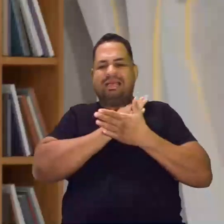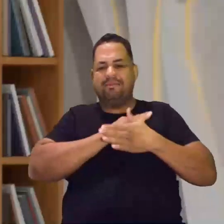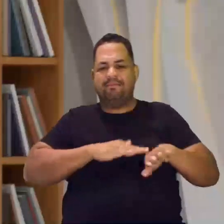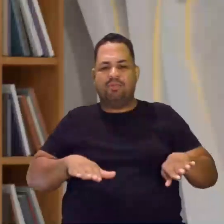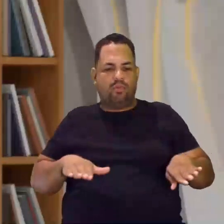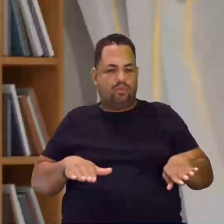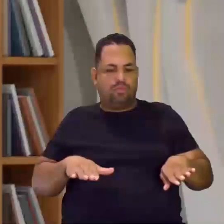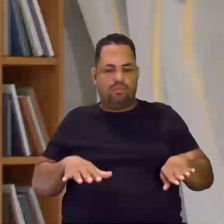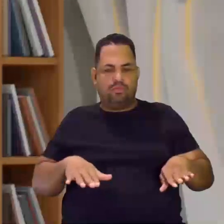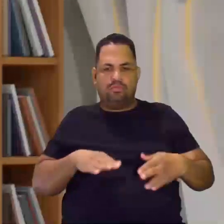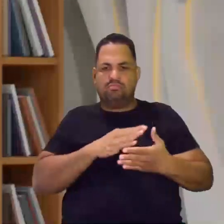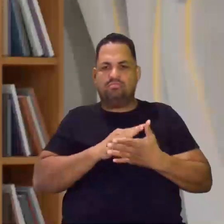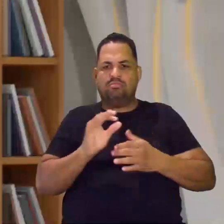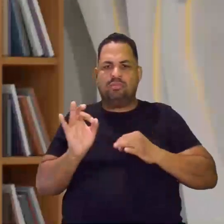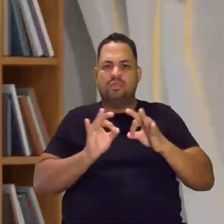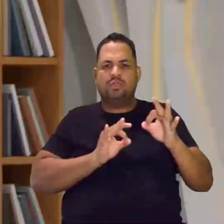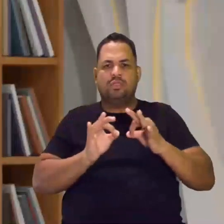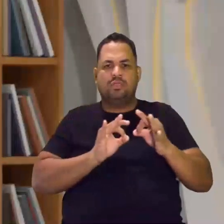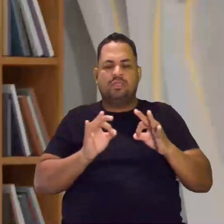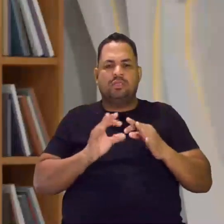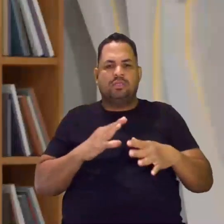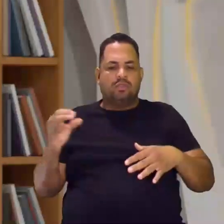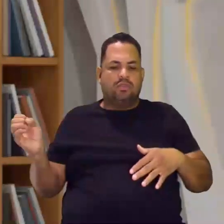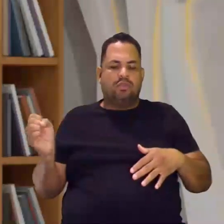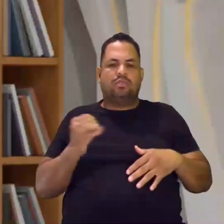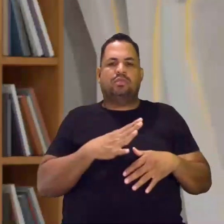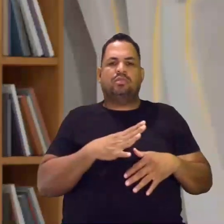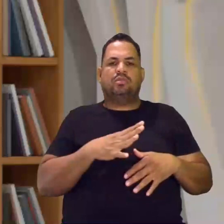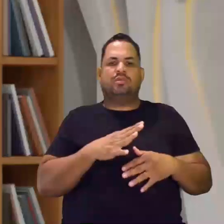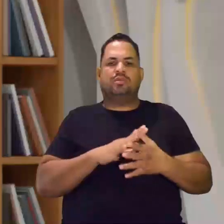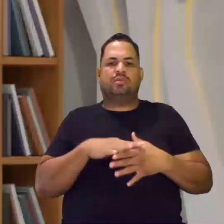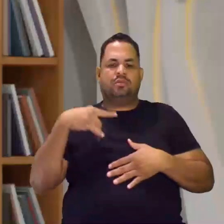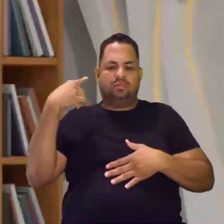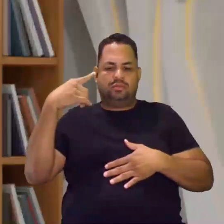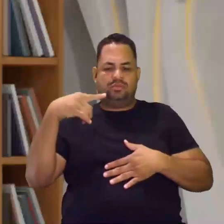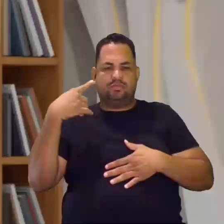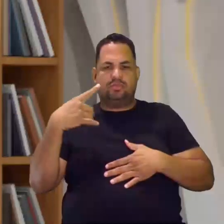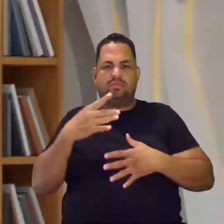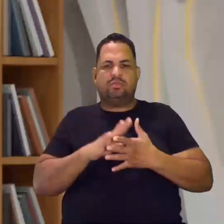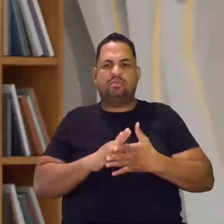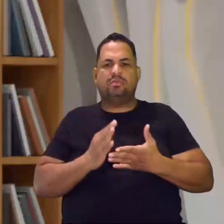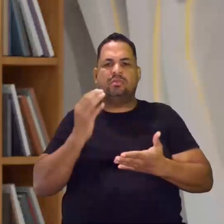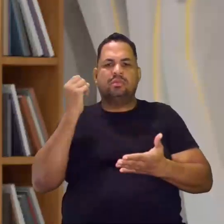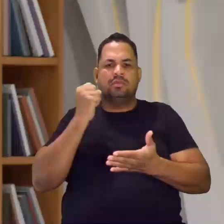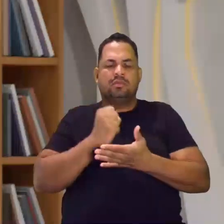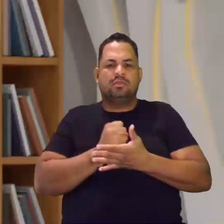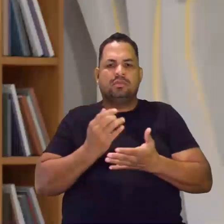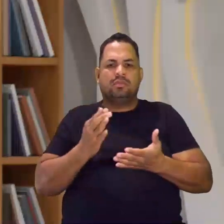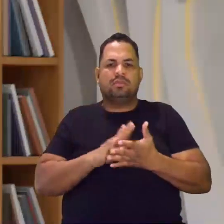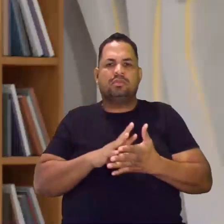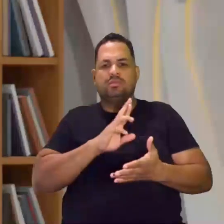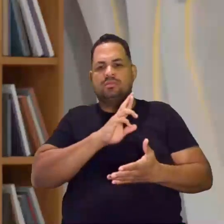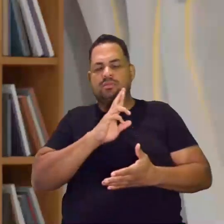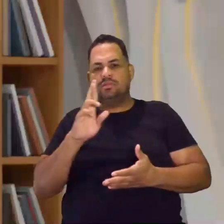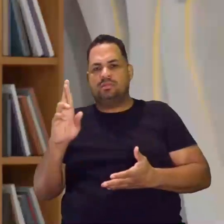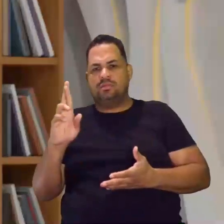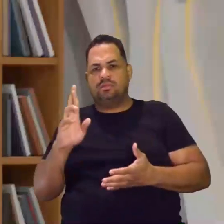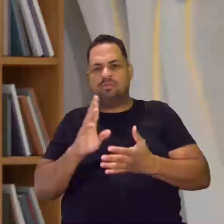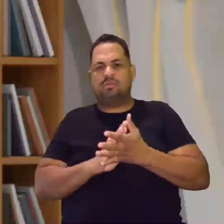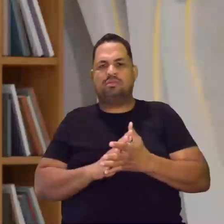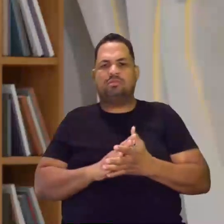derrubada, demolida para construir uma estrutura espanhola, marcada aí pela religião, né,